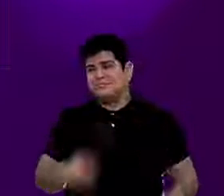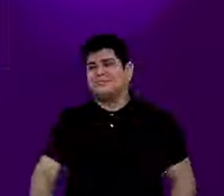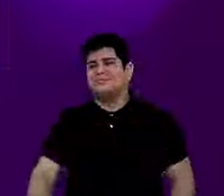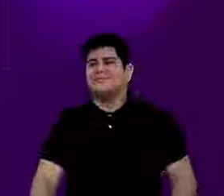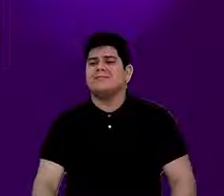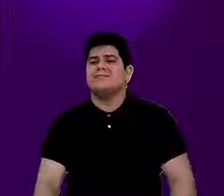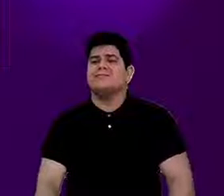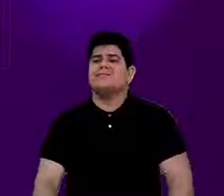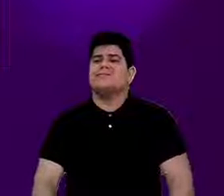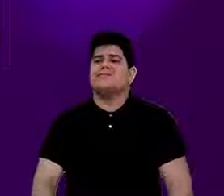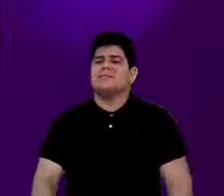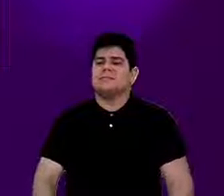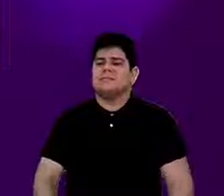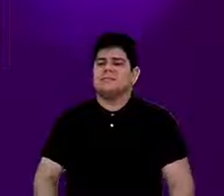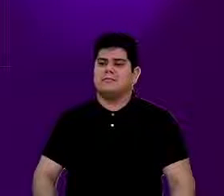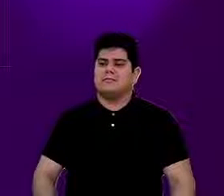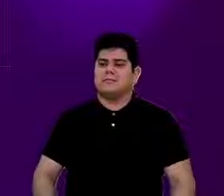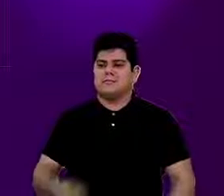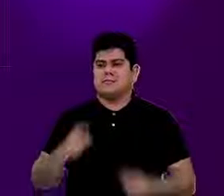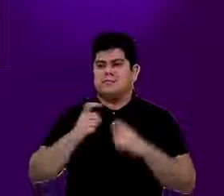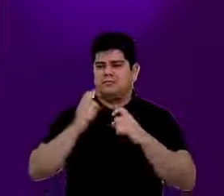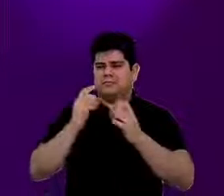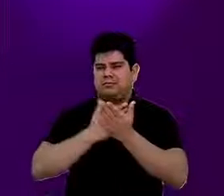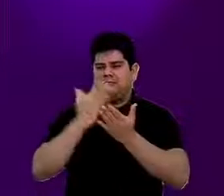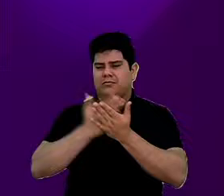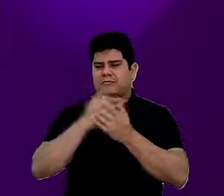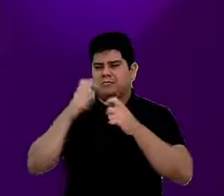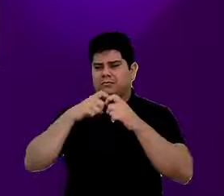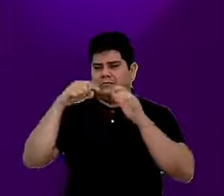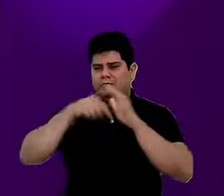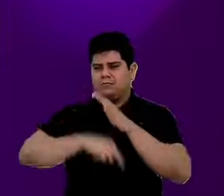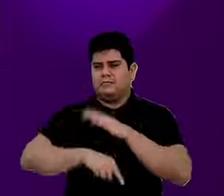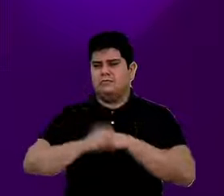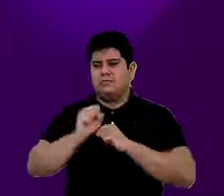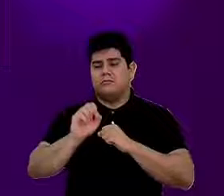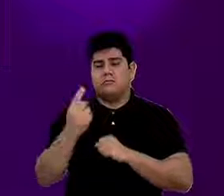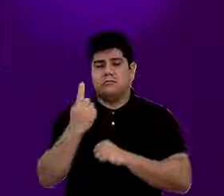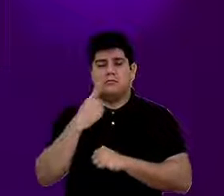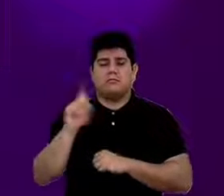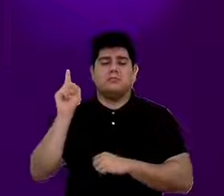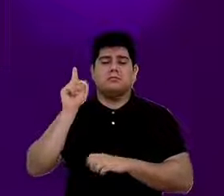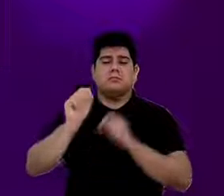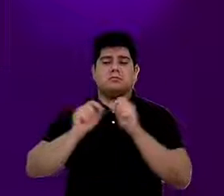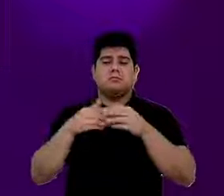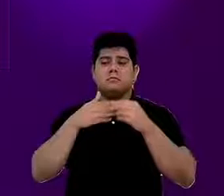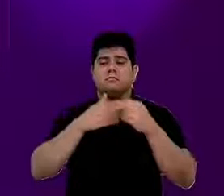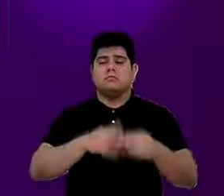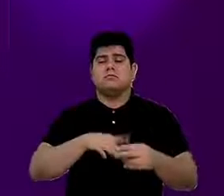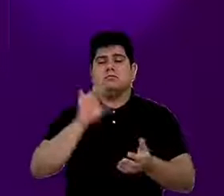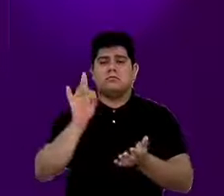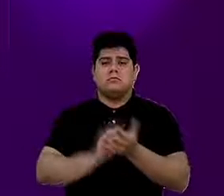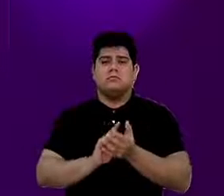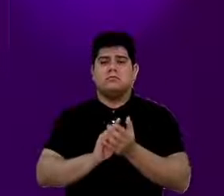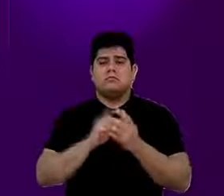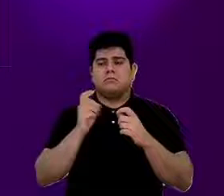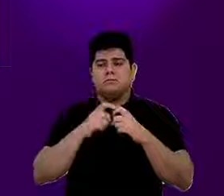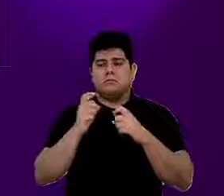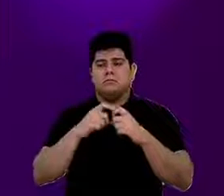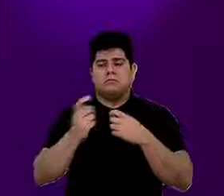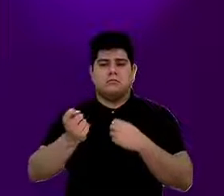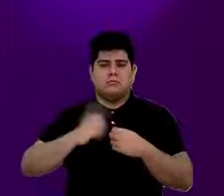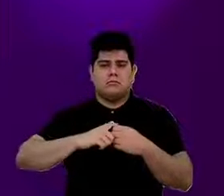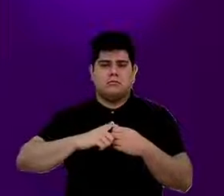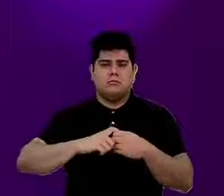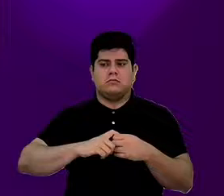seu livro A Medicina Profunda, ele disse que talvez seja a nossa última chance de trazer a verdadeira e real medicina de volta,